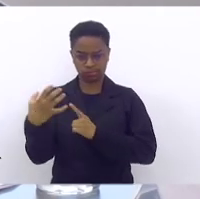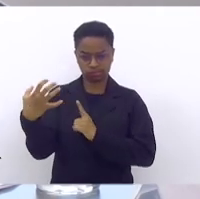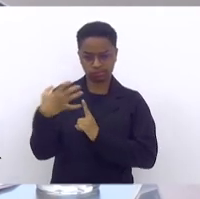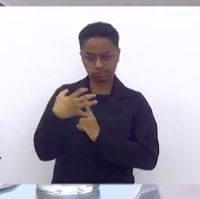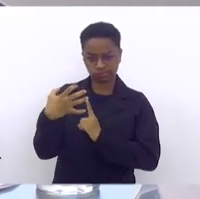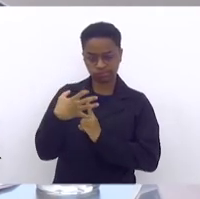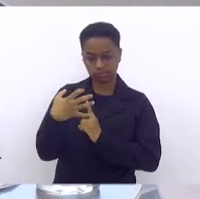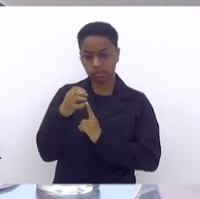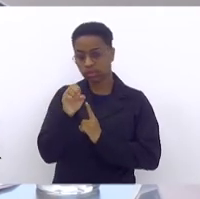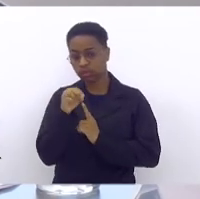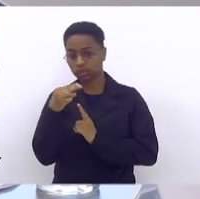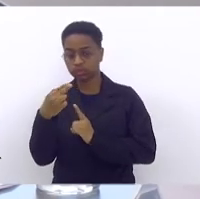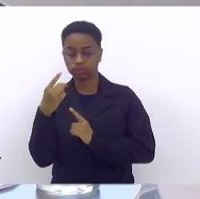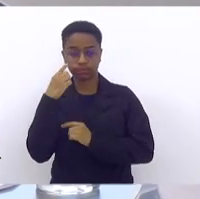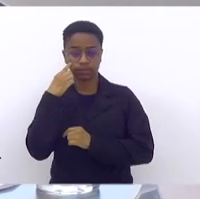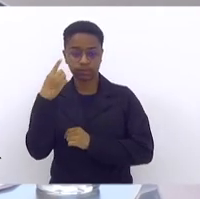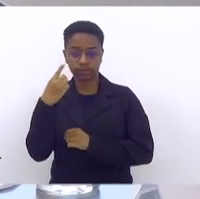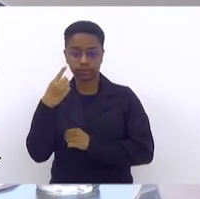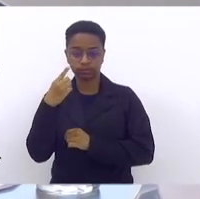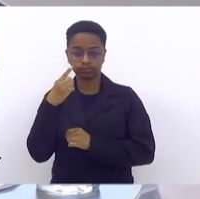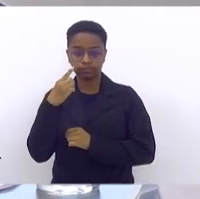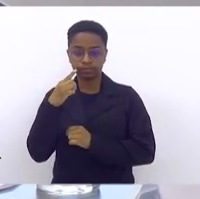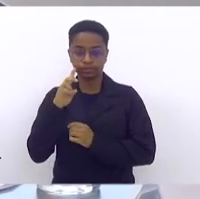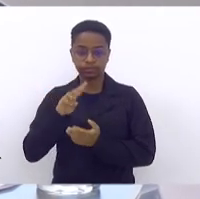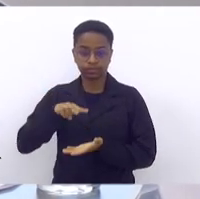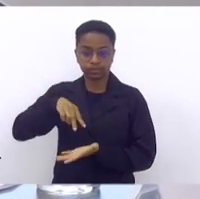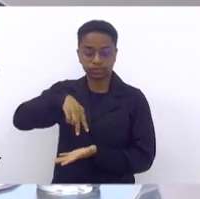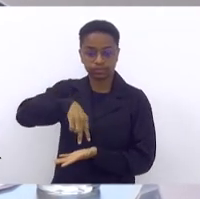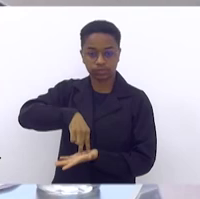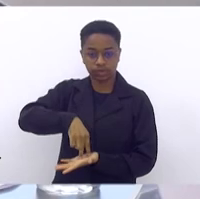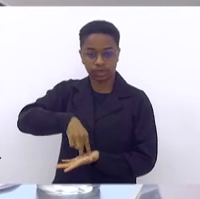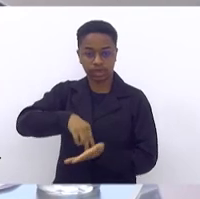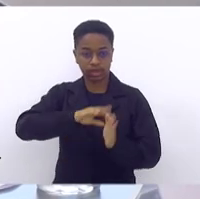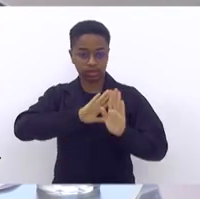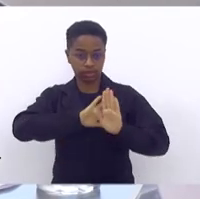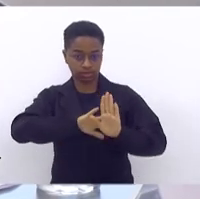que posicionamento ideológico seja discurso de ódio.